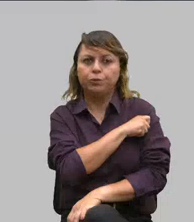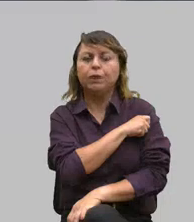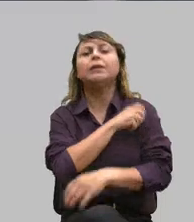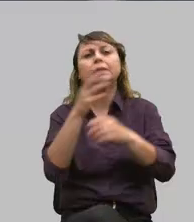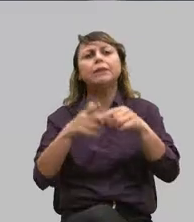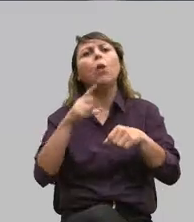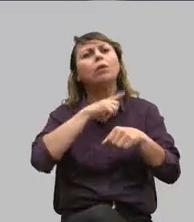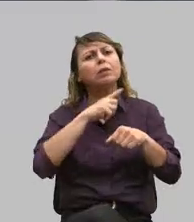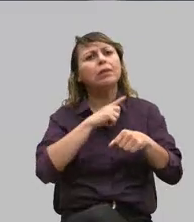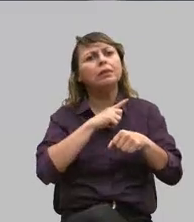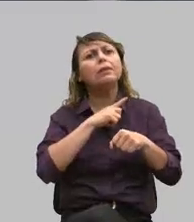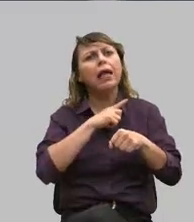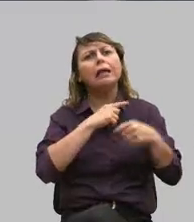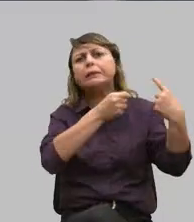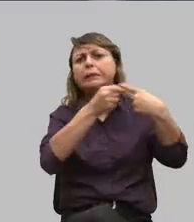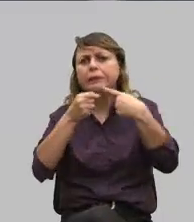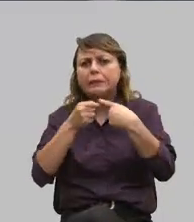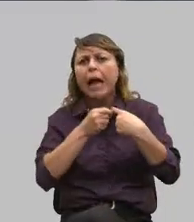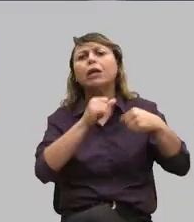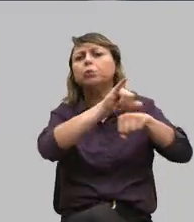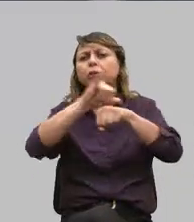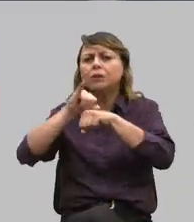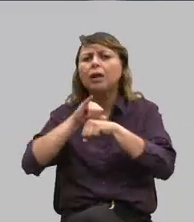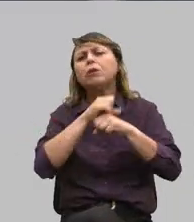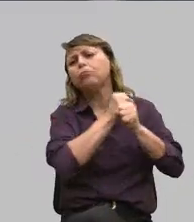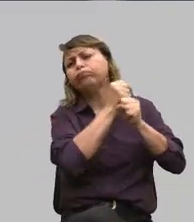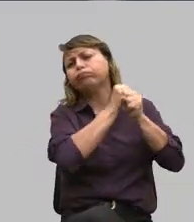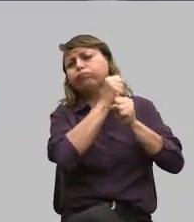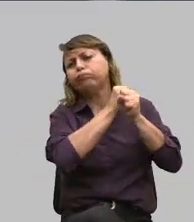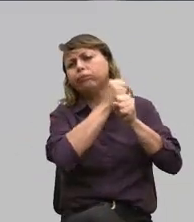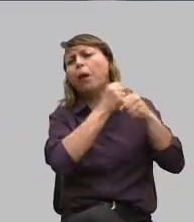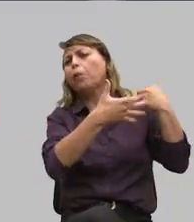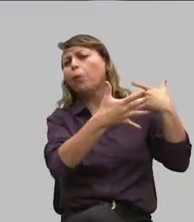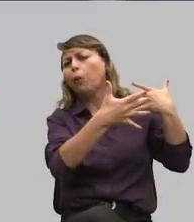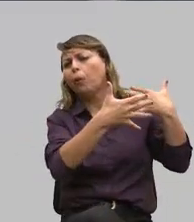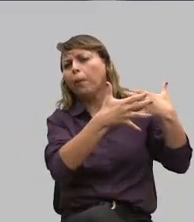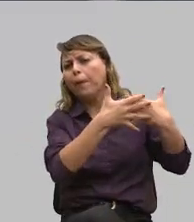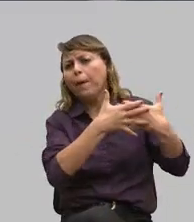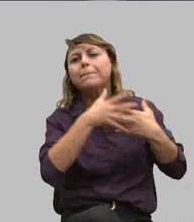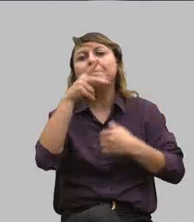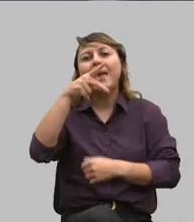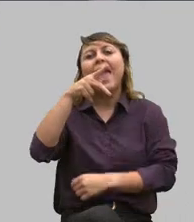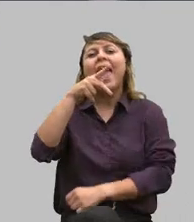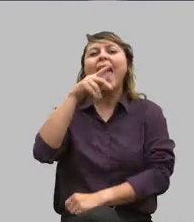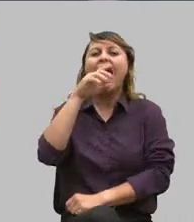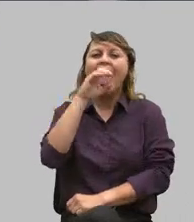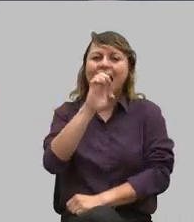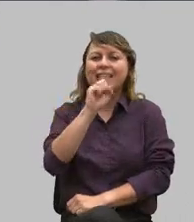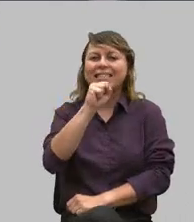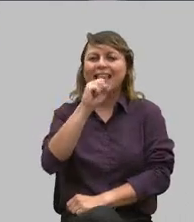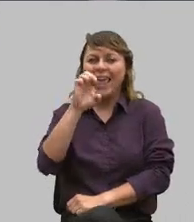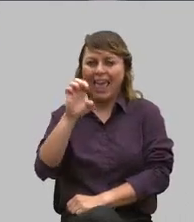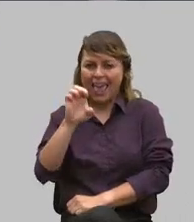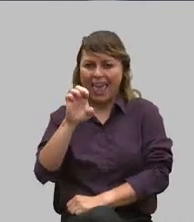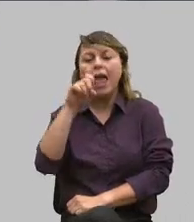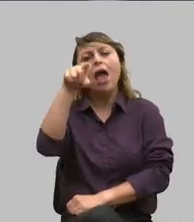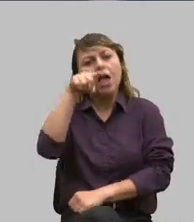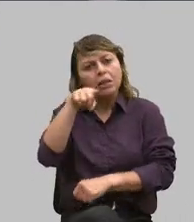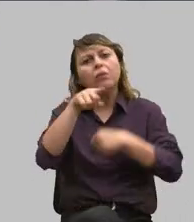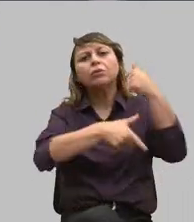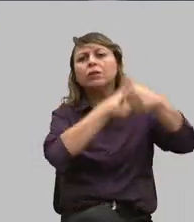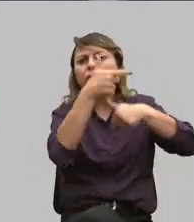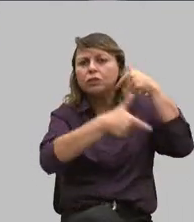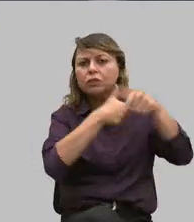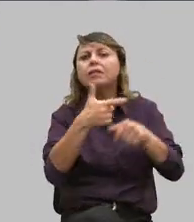municípios que já fazem há muitos anos porque o PSE existe há 15 anos então isso é uma rotina do serviço de